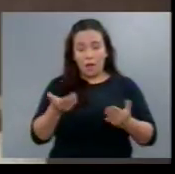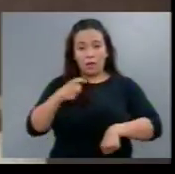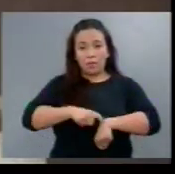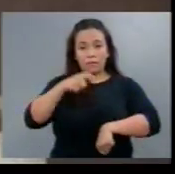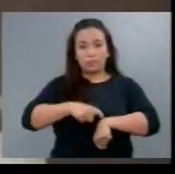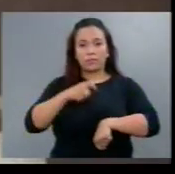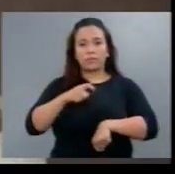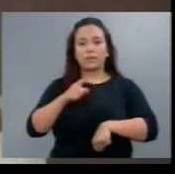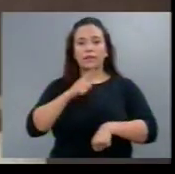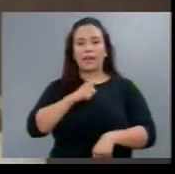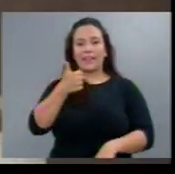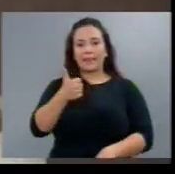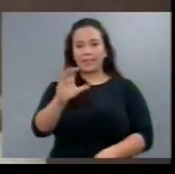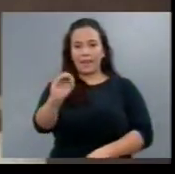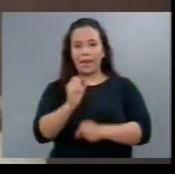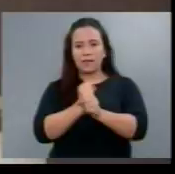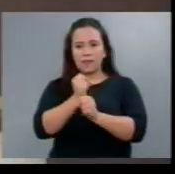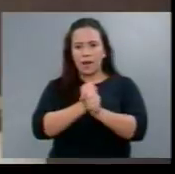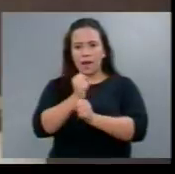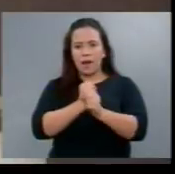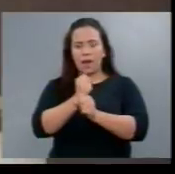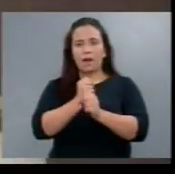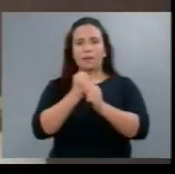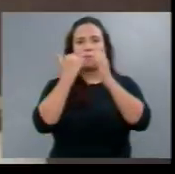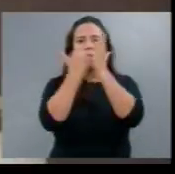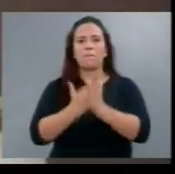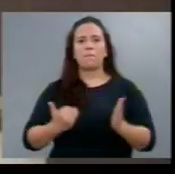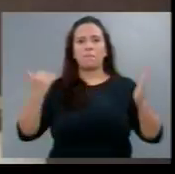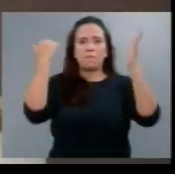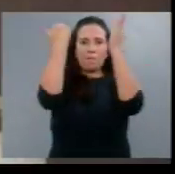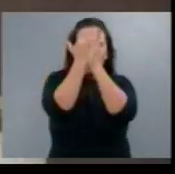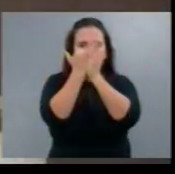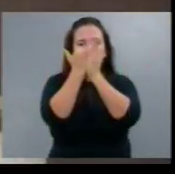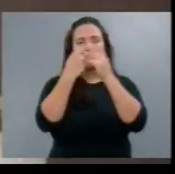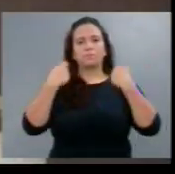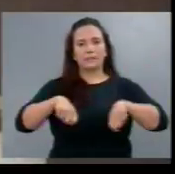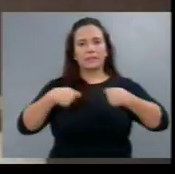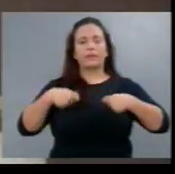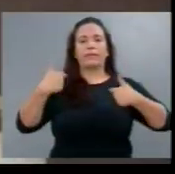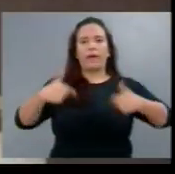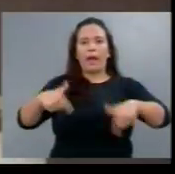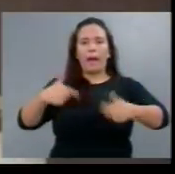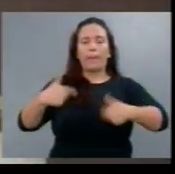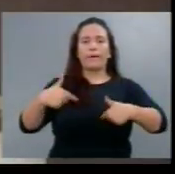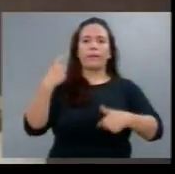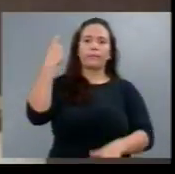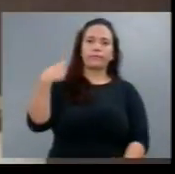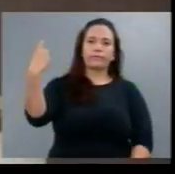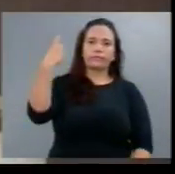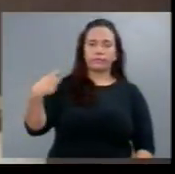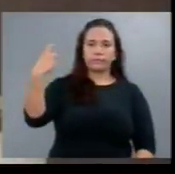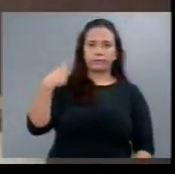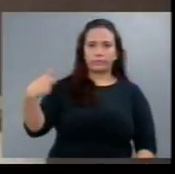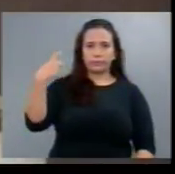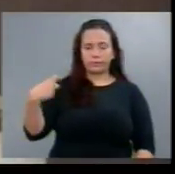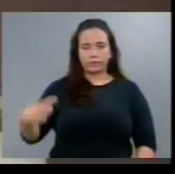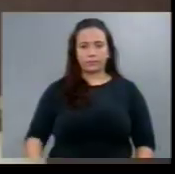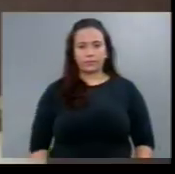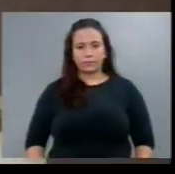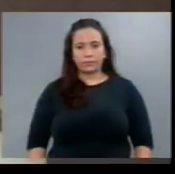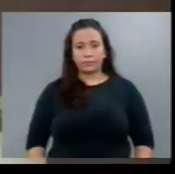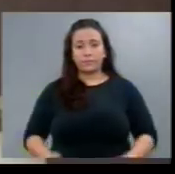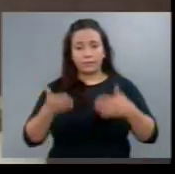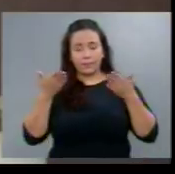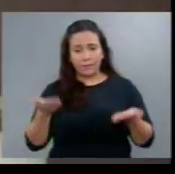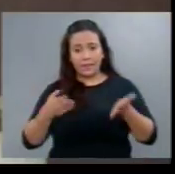pelo menos 10 anos a mais de contribuição pelo que foi anunciado.